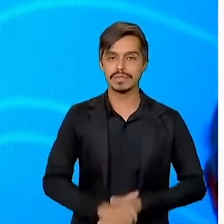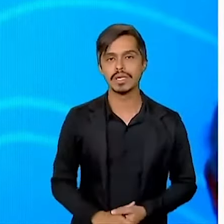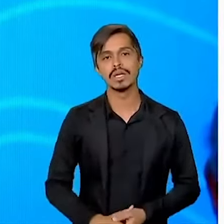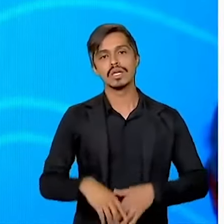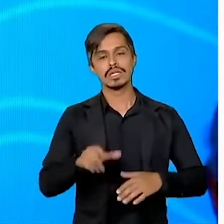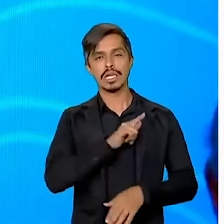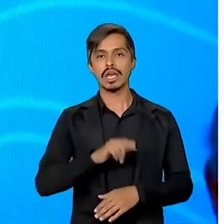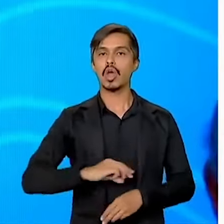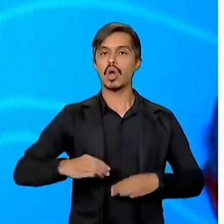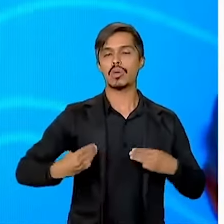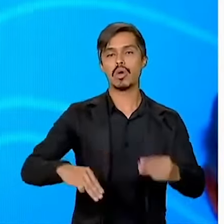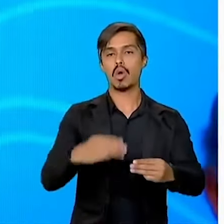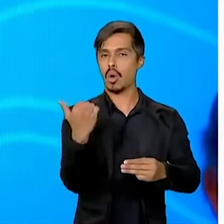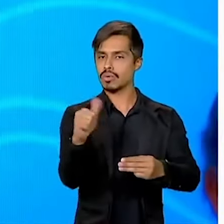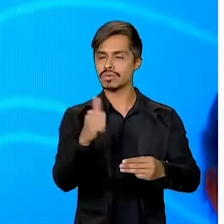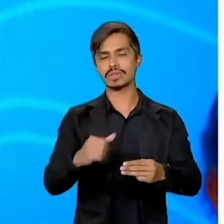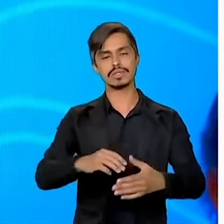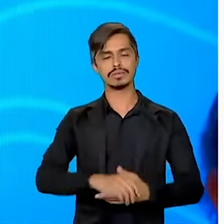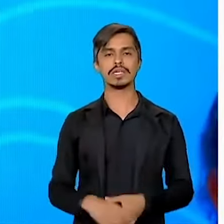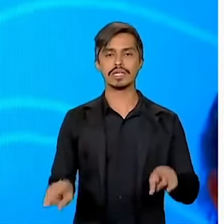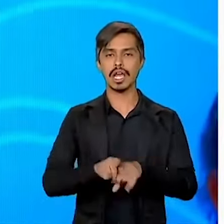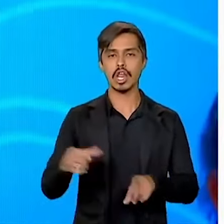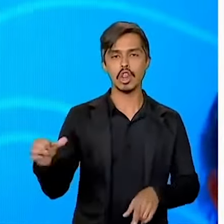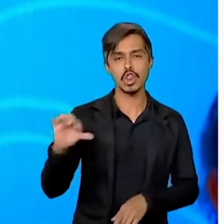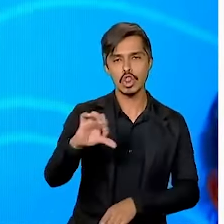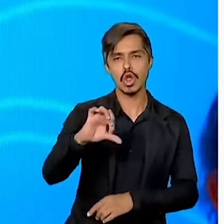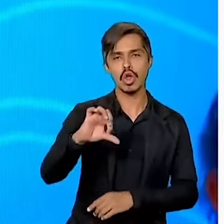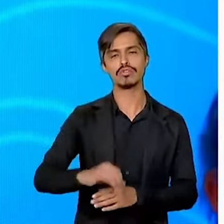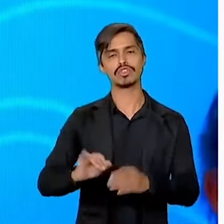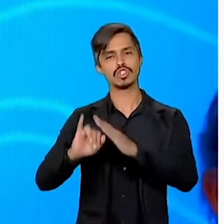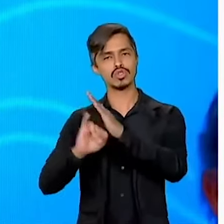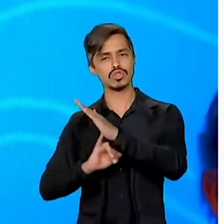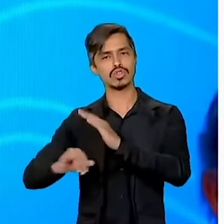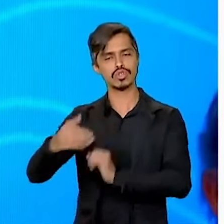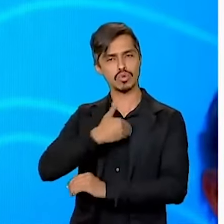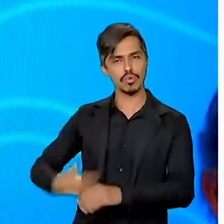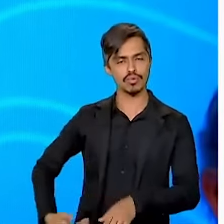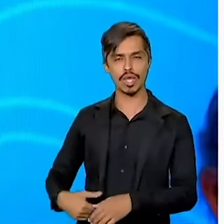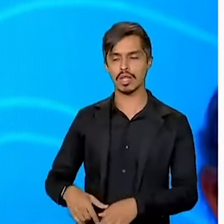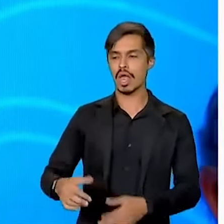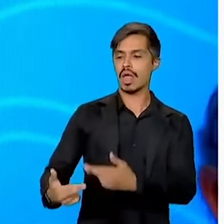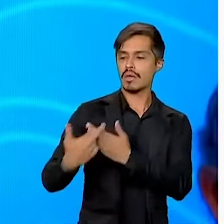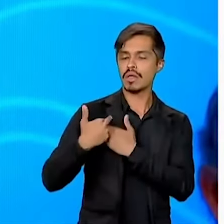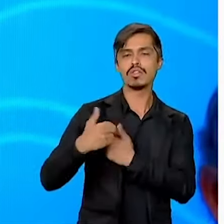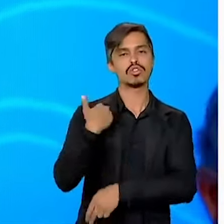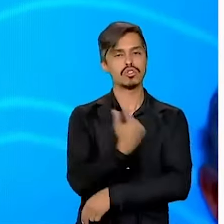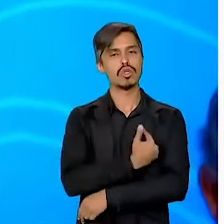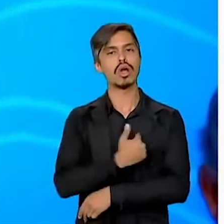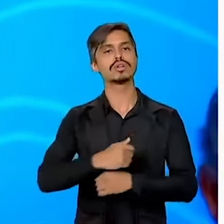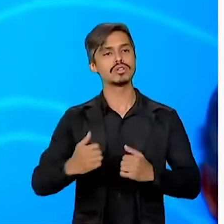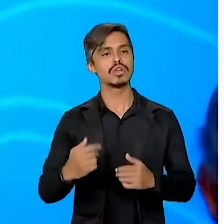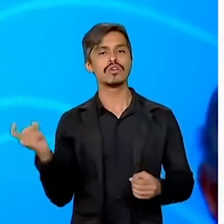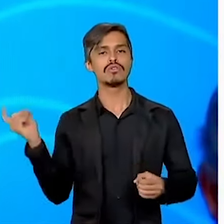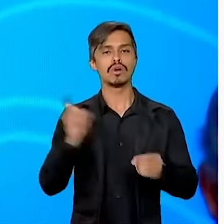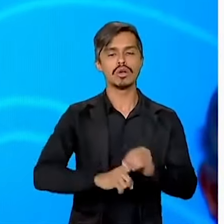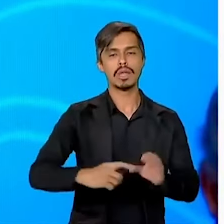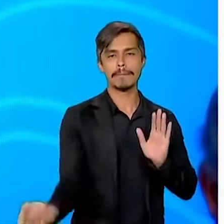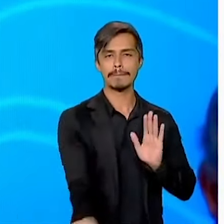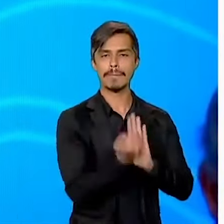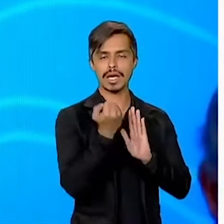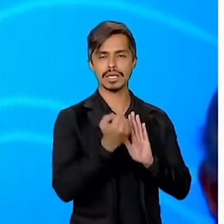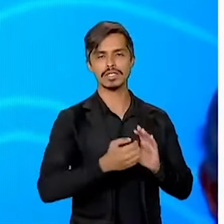11 ministérios e mais 9 instituições públicas, é o responsável pela retomada do marco